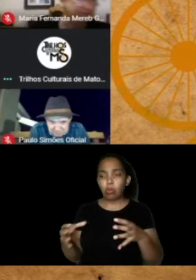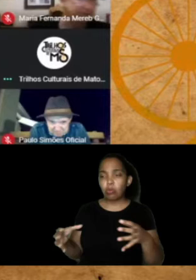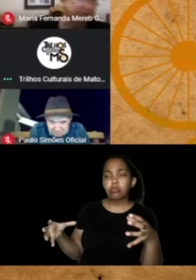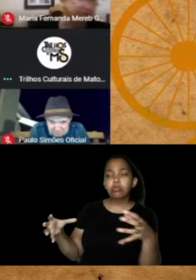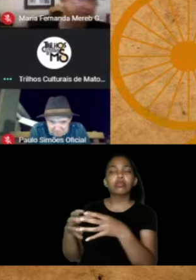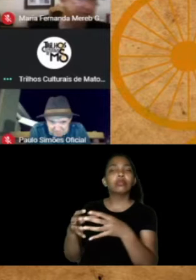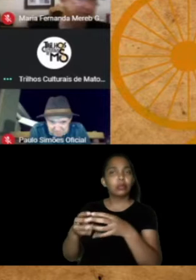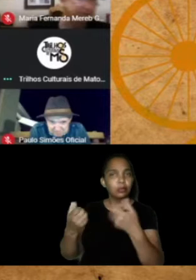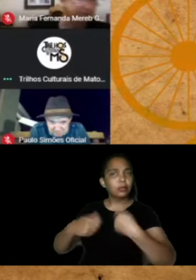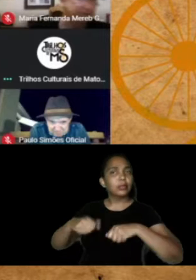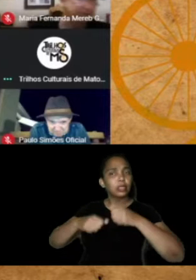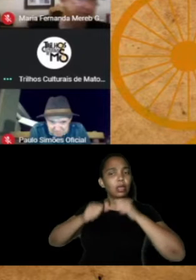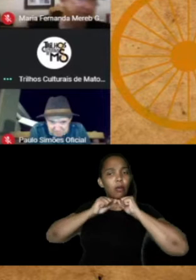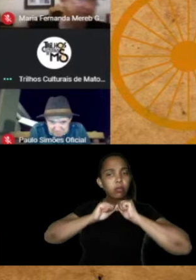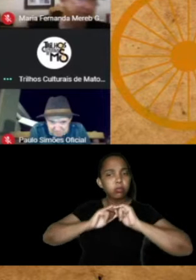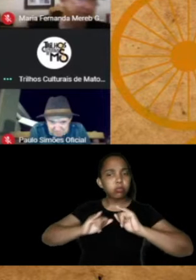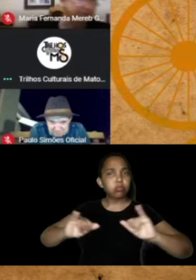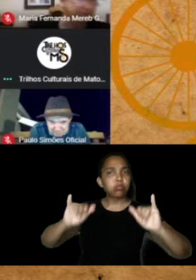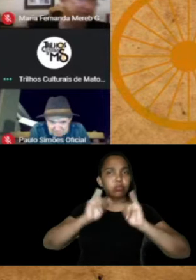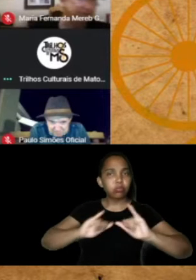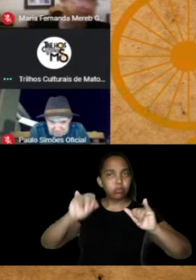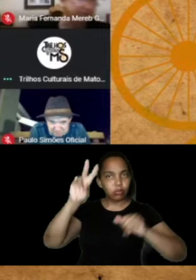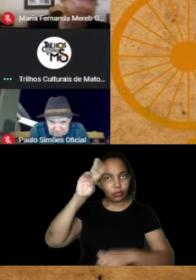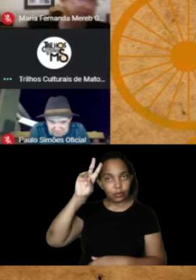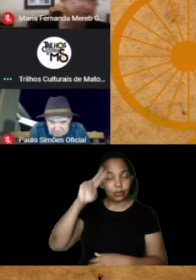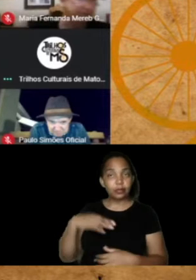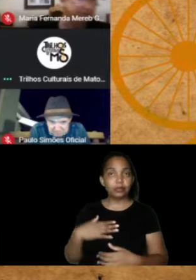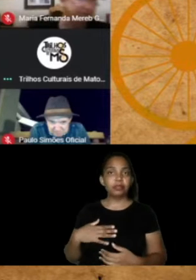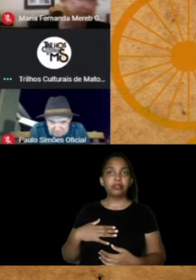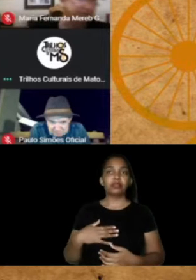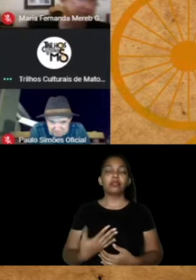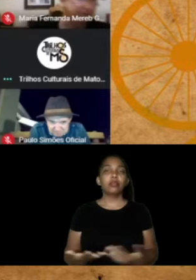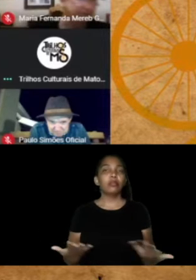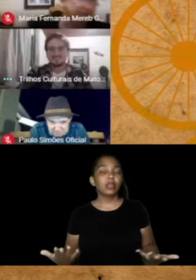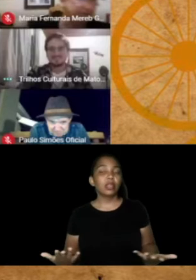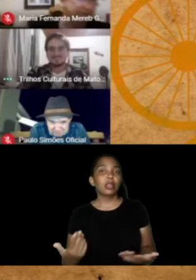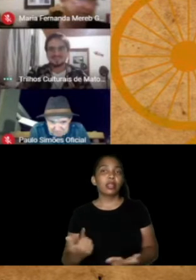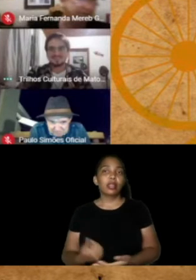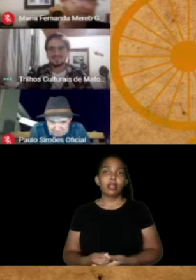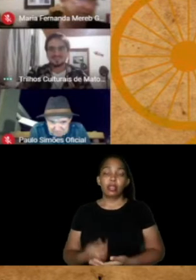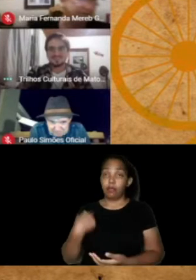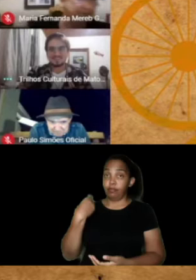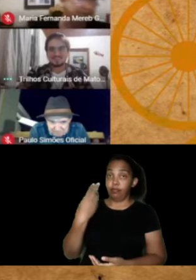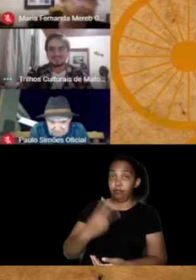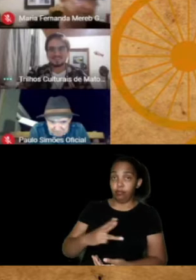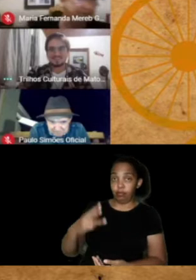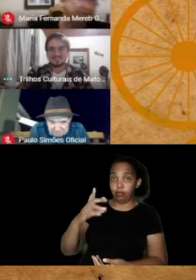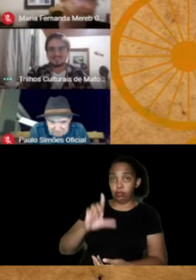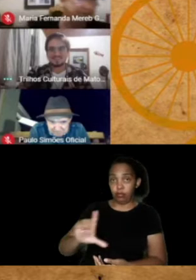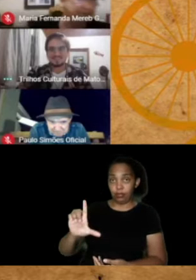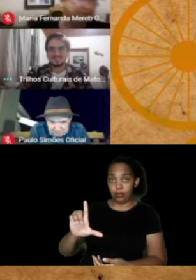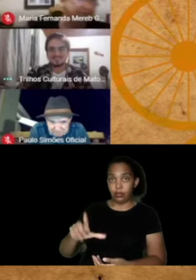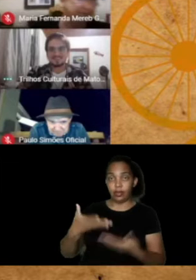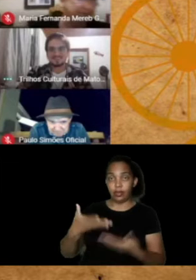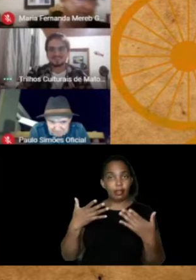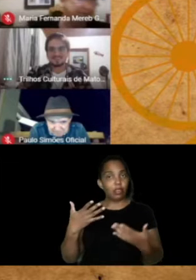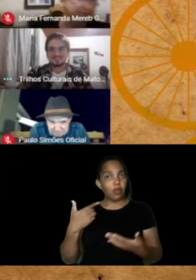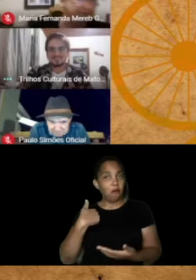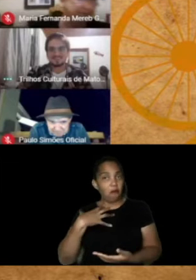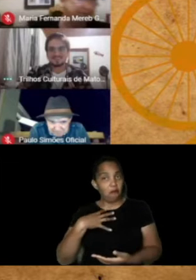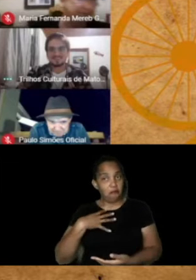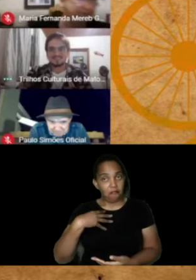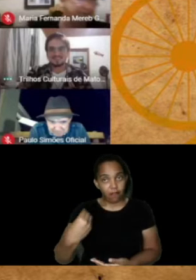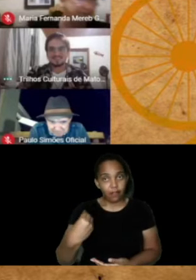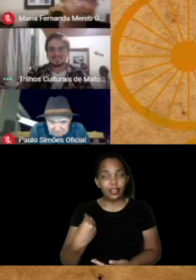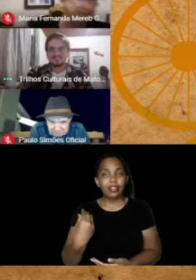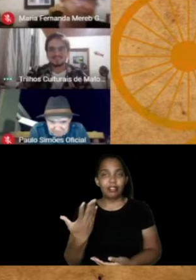histórias. Gostaria de me apresentar rapidinho, no sentido de que eu sou três-lagoense, né? Sou filho de ferroviário. Nasci aí